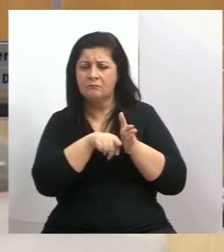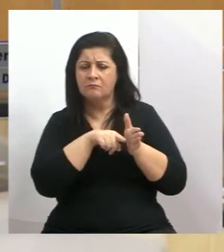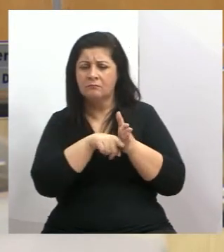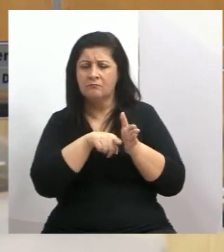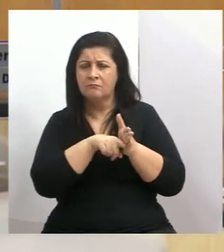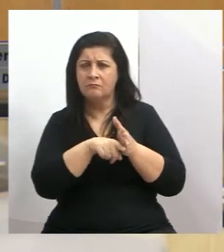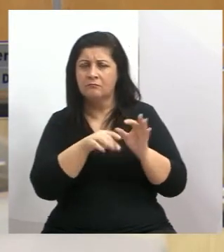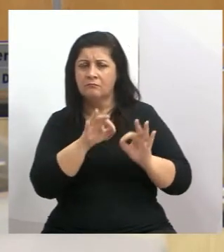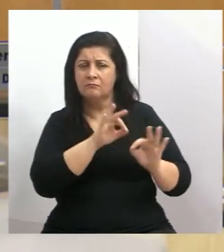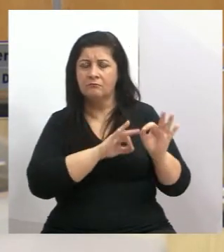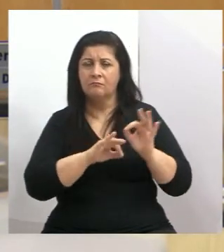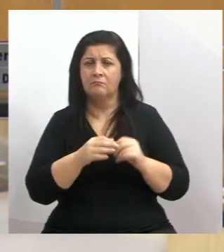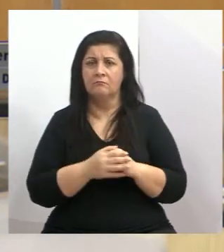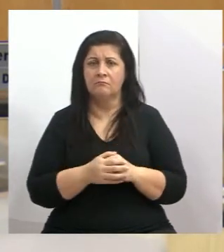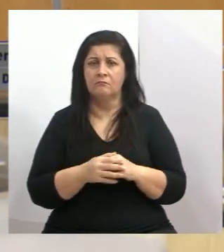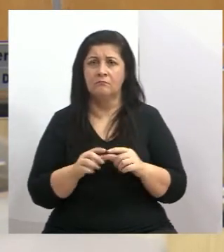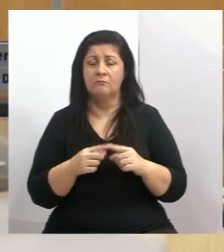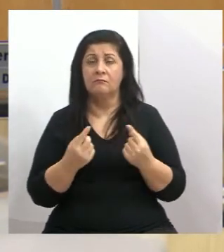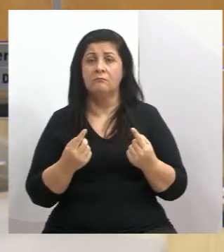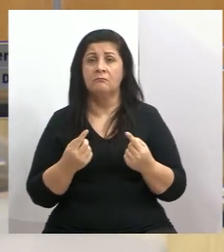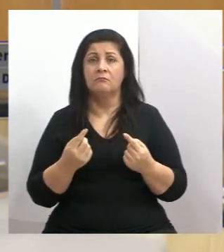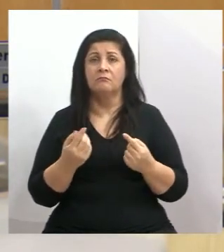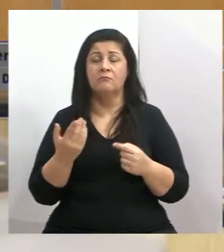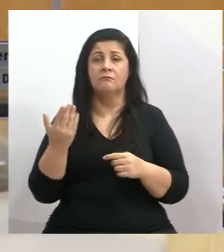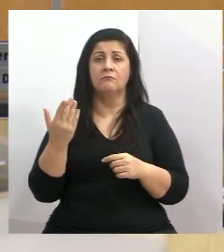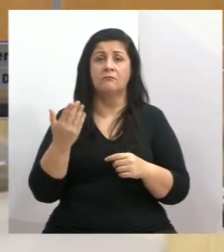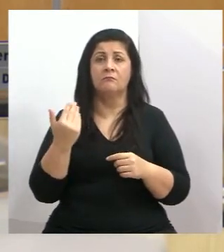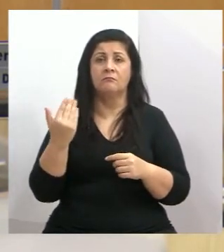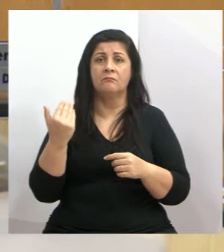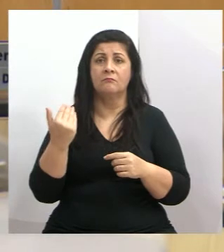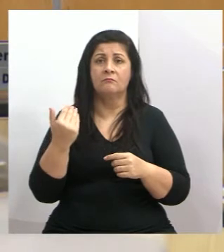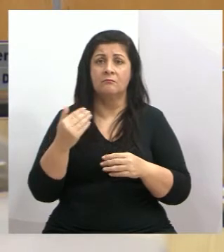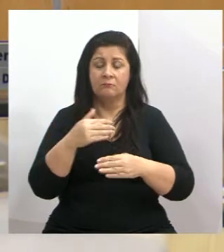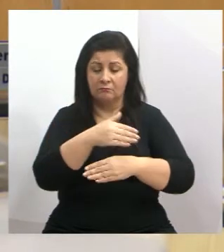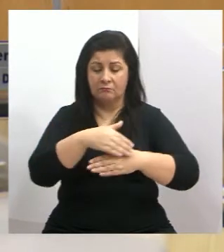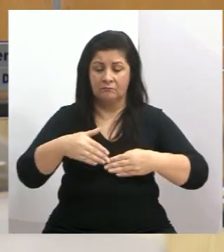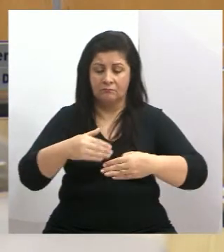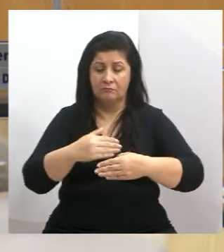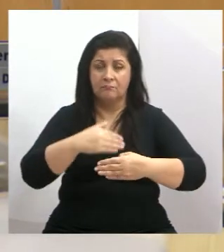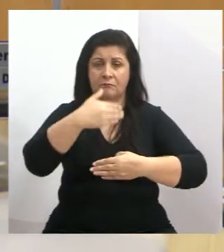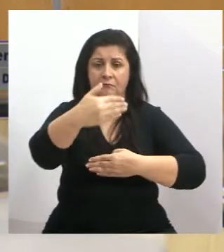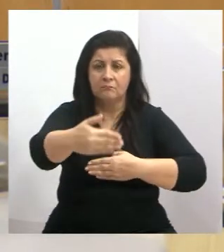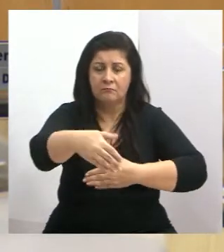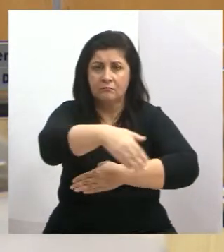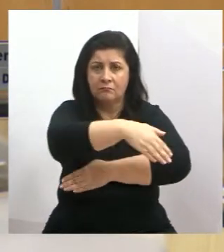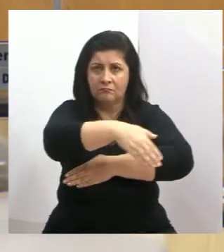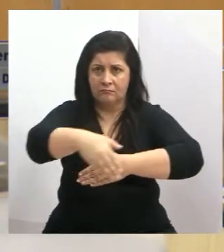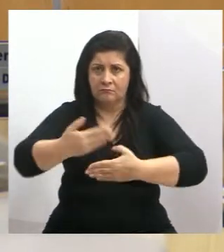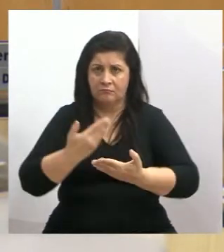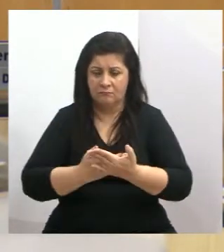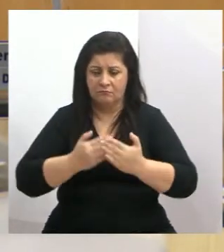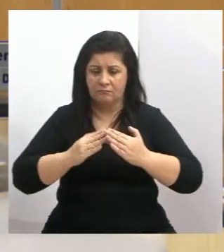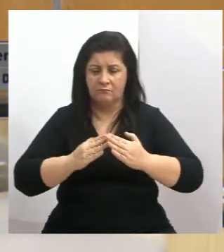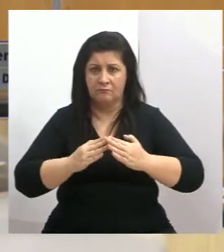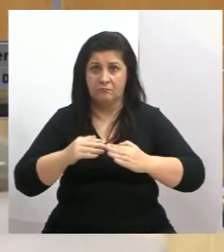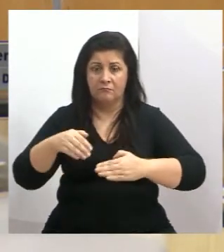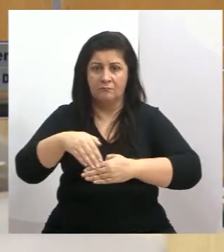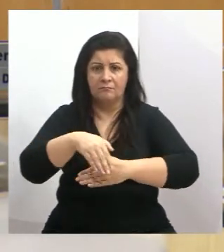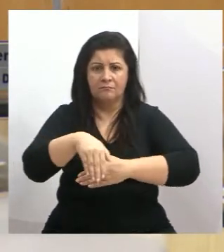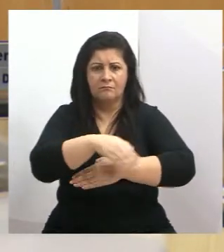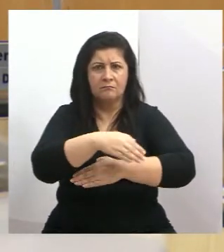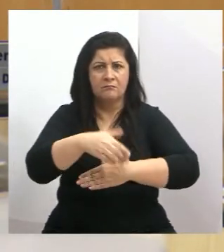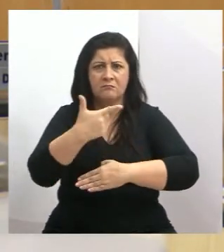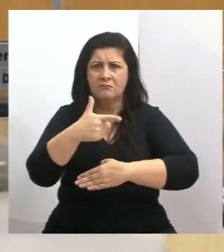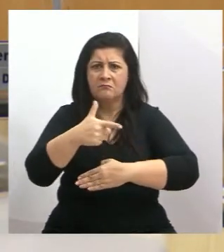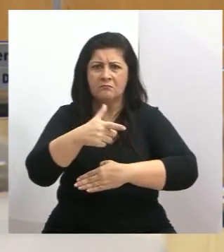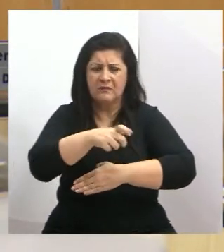que a frente das respectivas classes está localizado para Avenida Alcides Arnaldo Taylor via que não